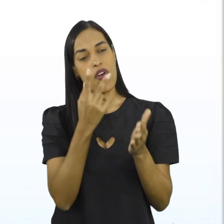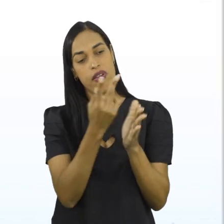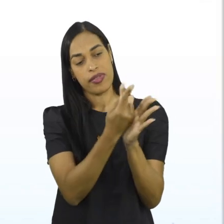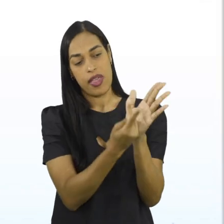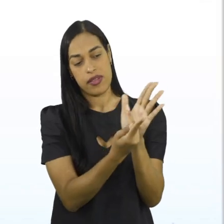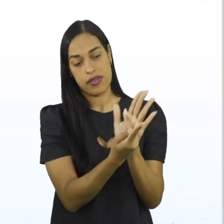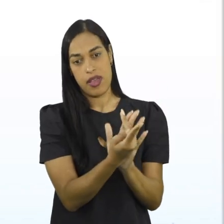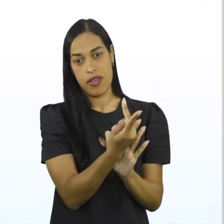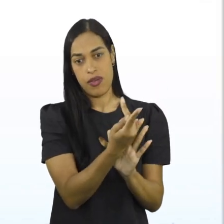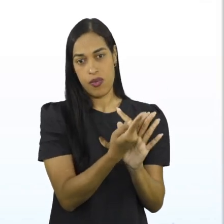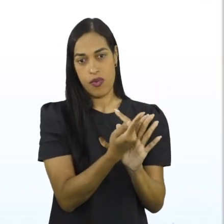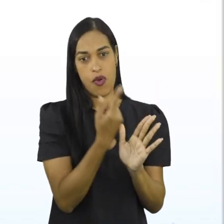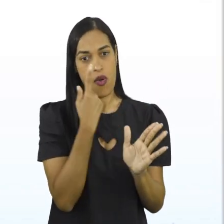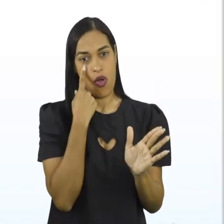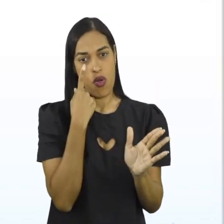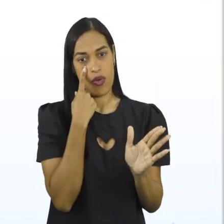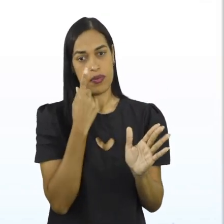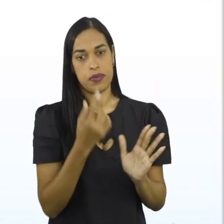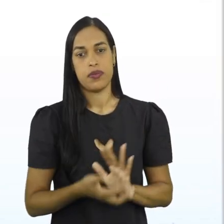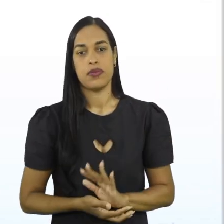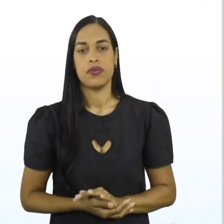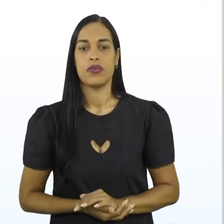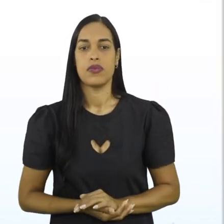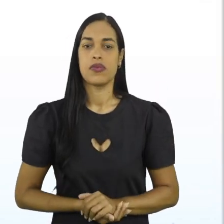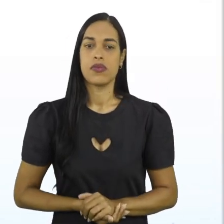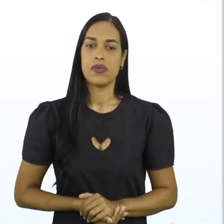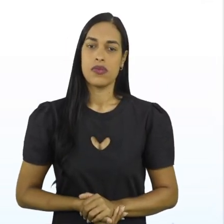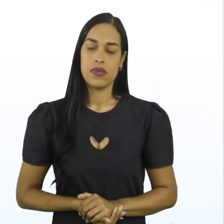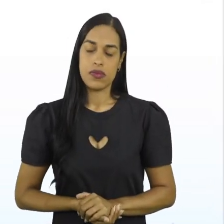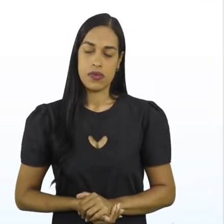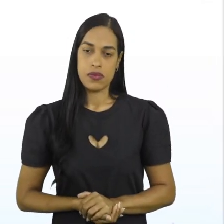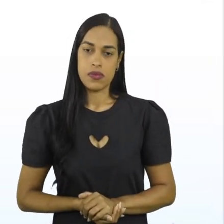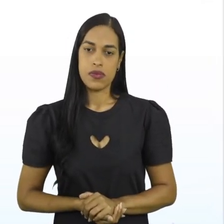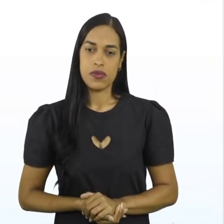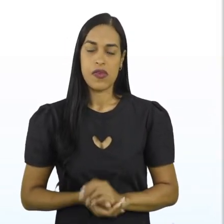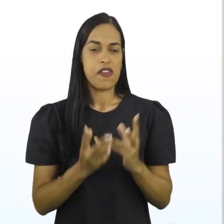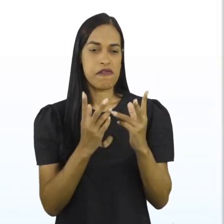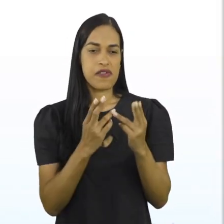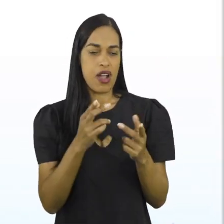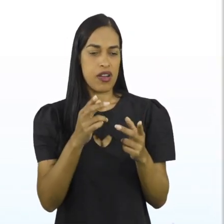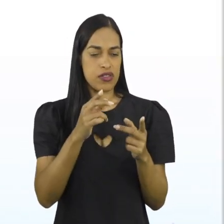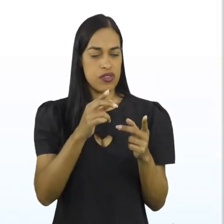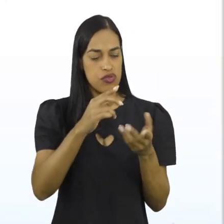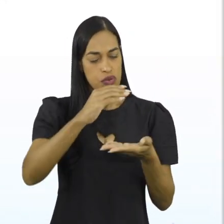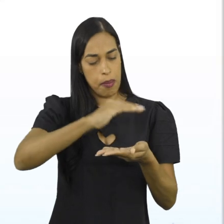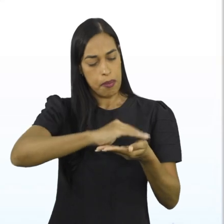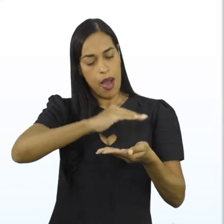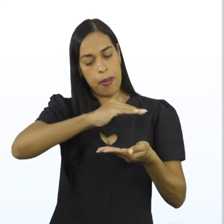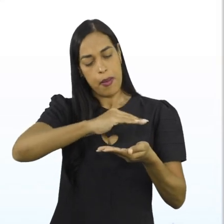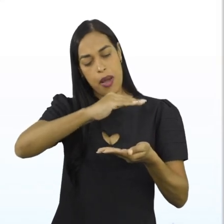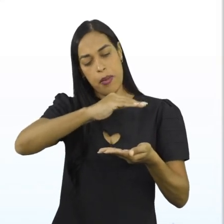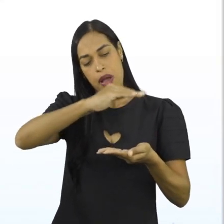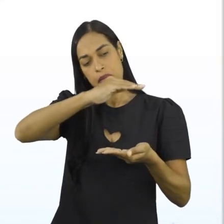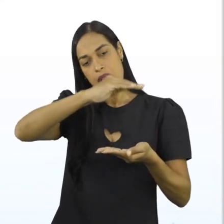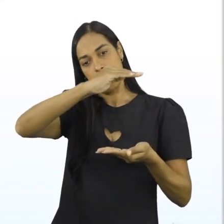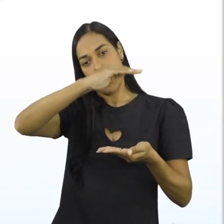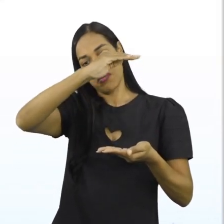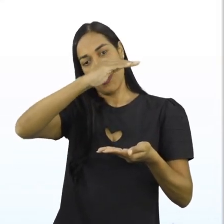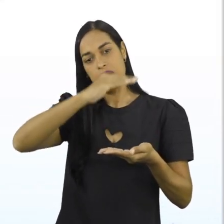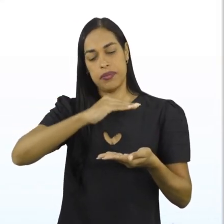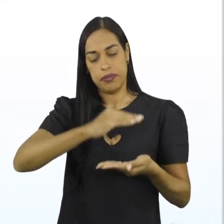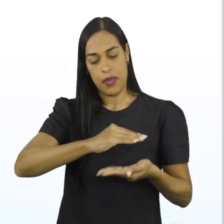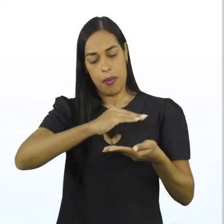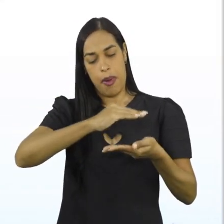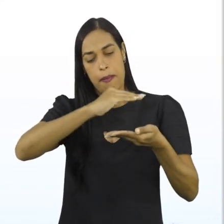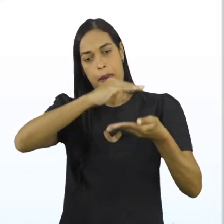pega o complexo de Golgi, ó, é como se fosse assim. A gente vai ter um monte de bolsazinha achatada, uma sobre a outra. Quando eu coloco um monte de